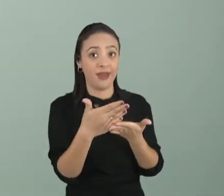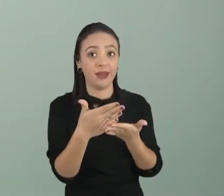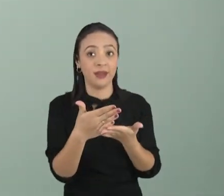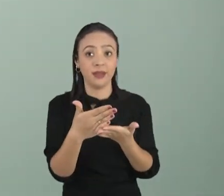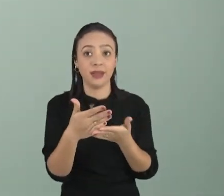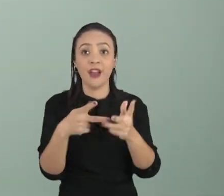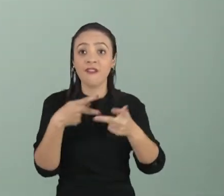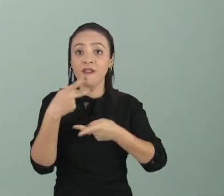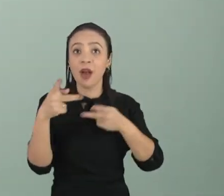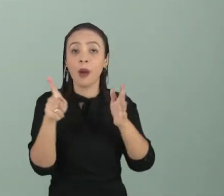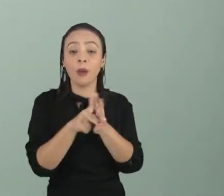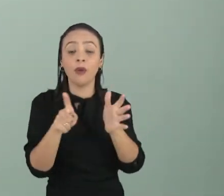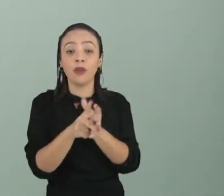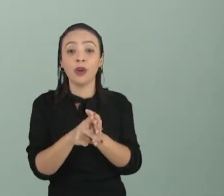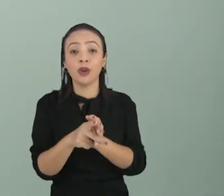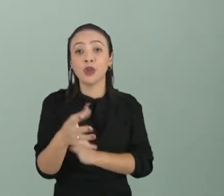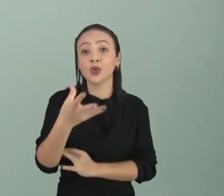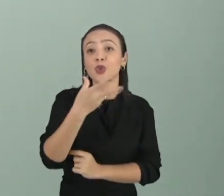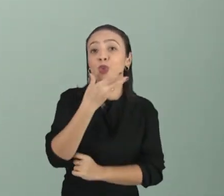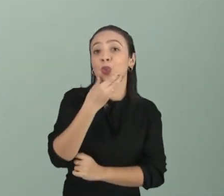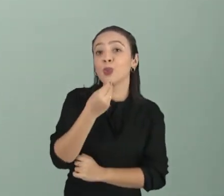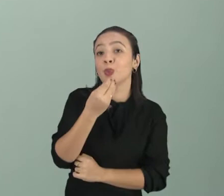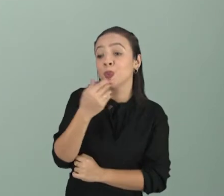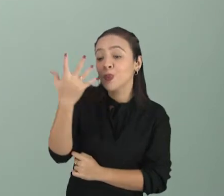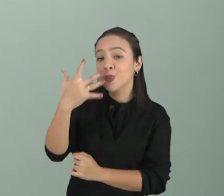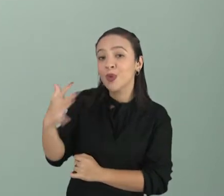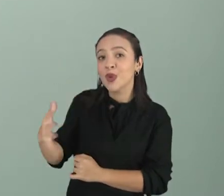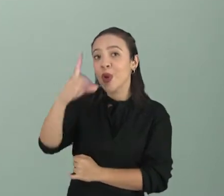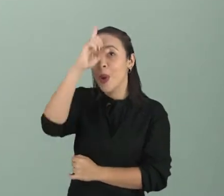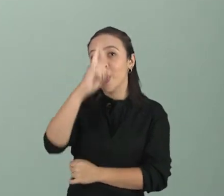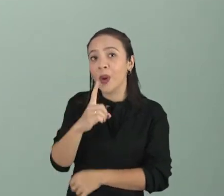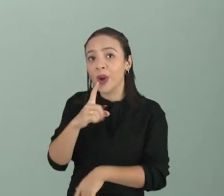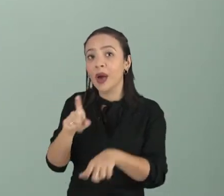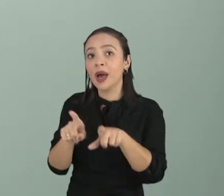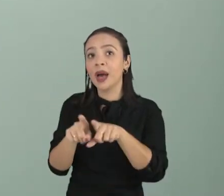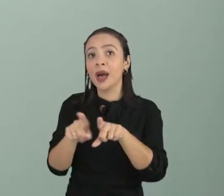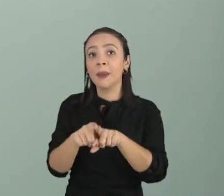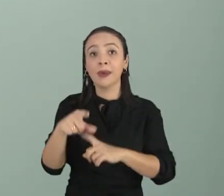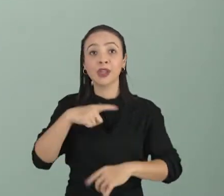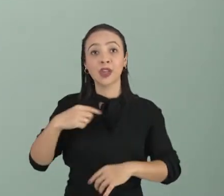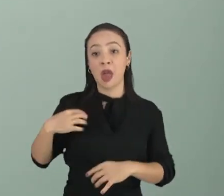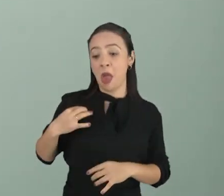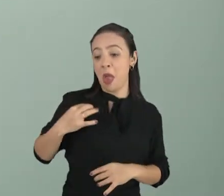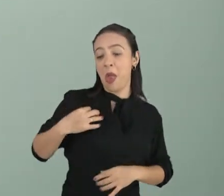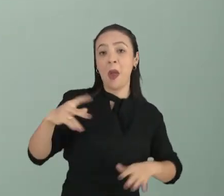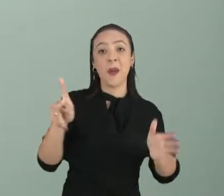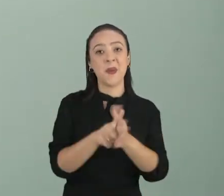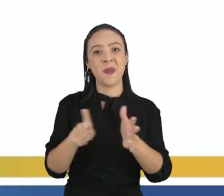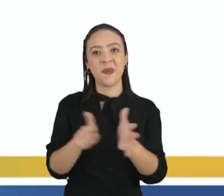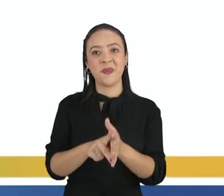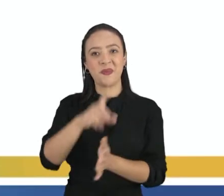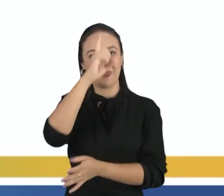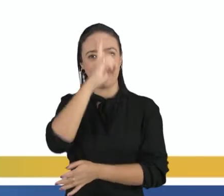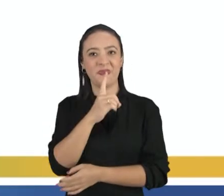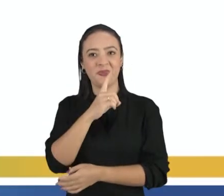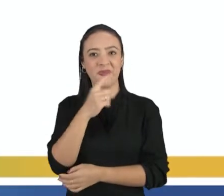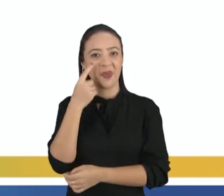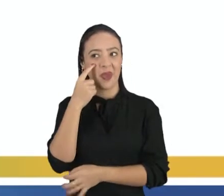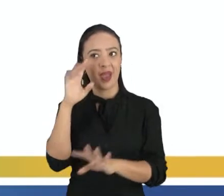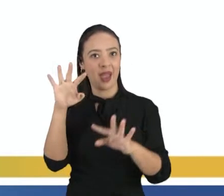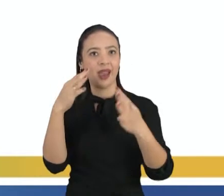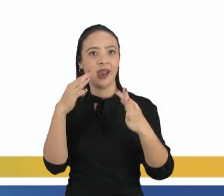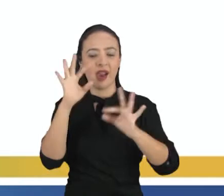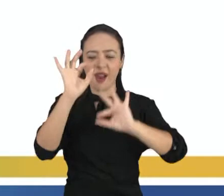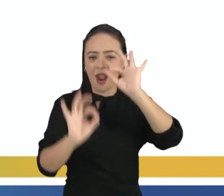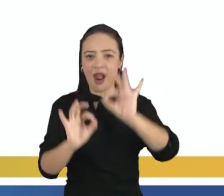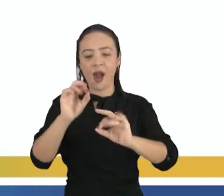a fala do Garoto Amarelo, ela vinha na própria roupa dele, né, na própria roupa amarela. Então olhem a organização,